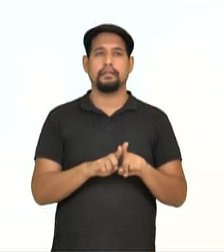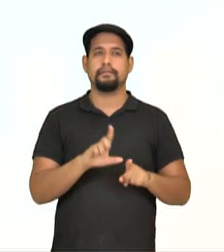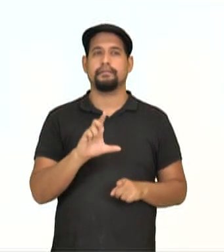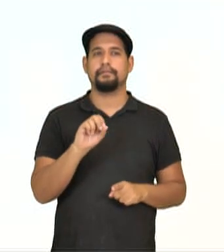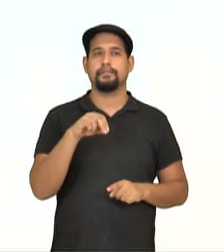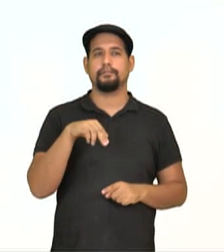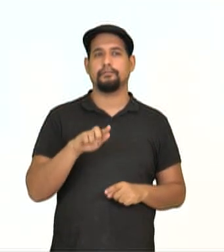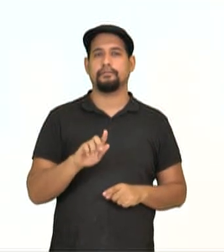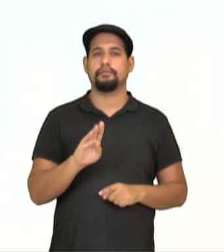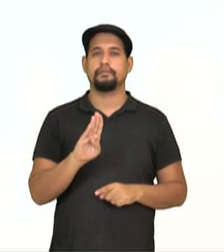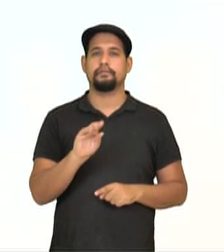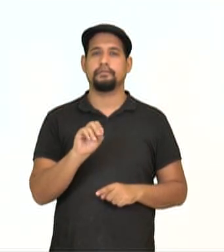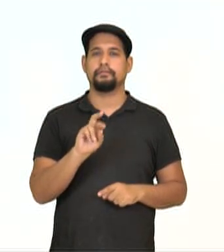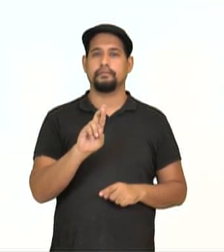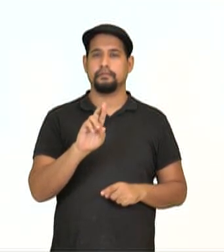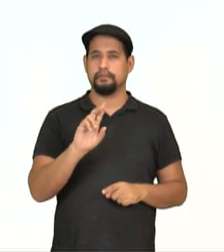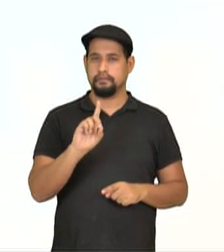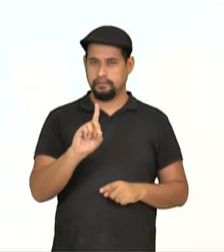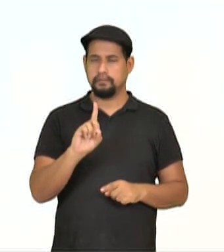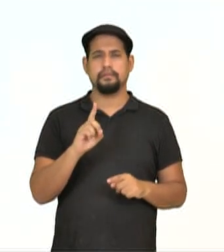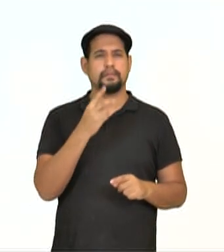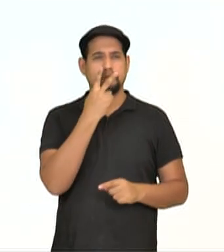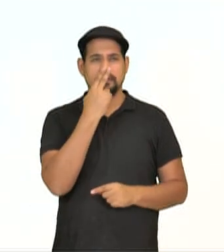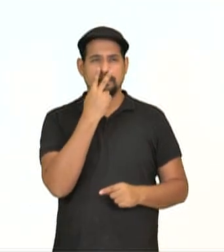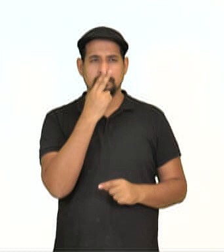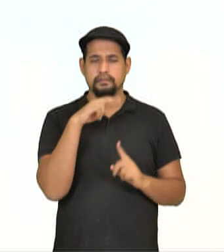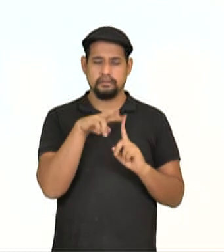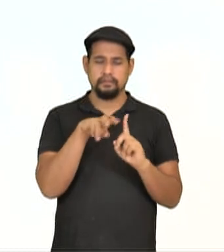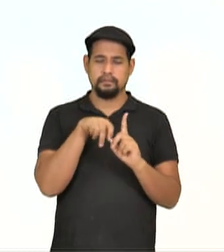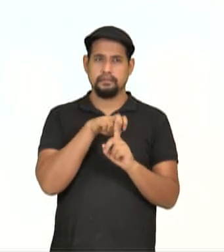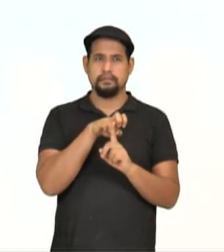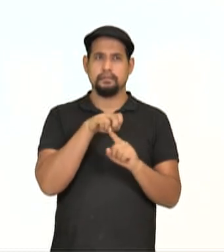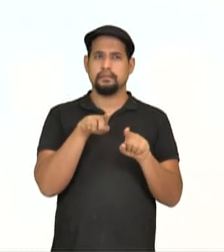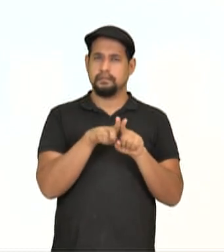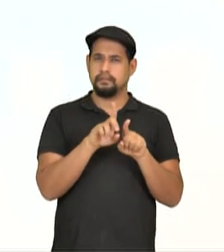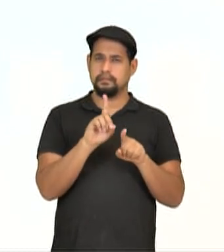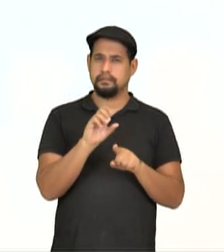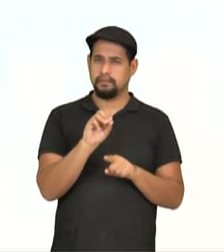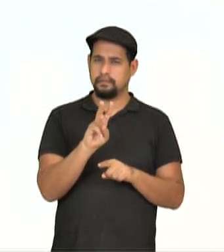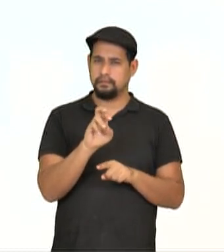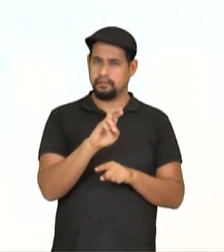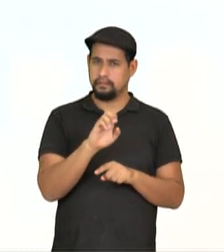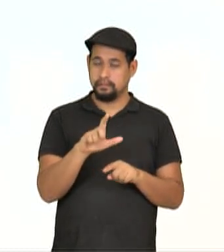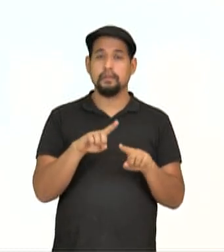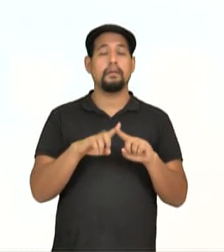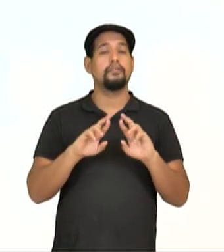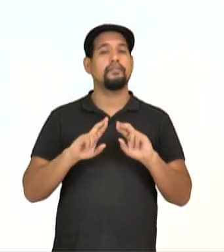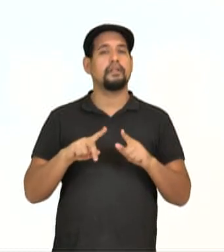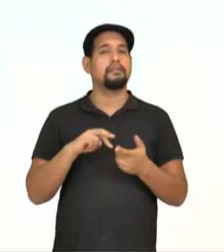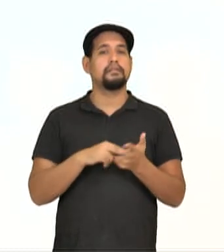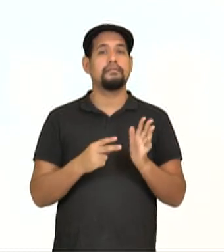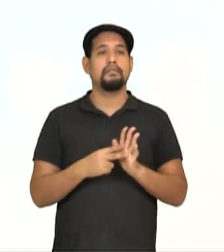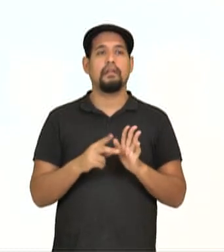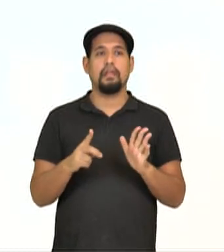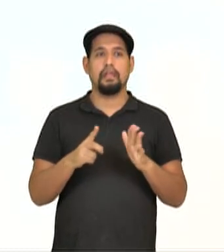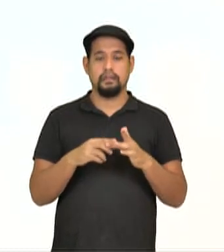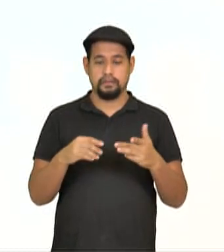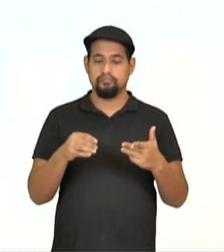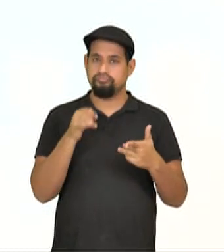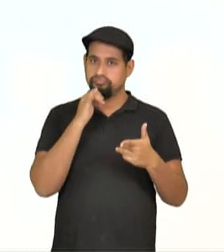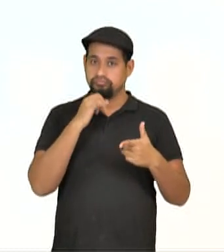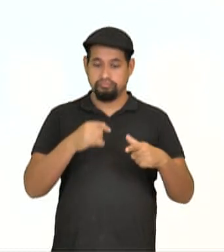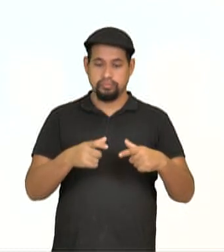o longboard. Parecido com a modalidade do downhill slide, a diferença está no equipamento, no